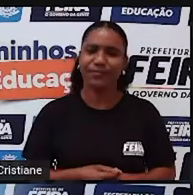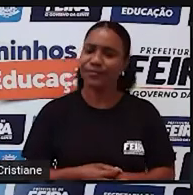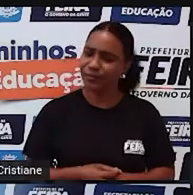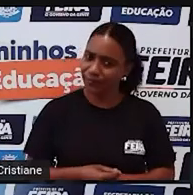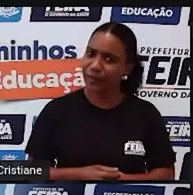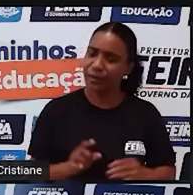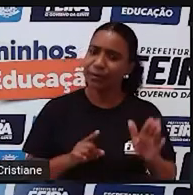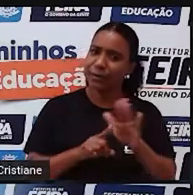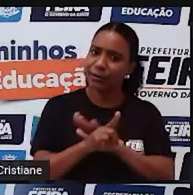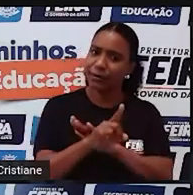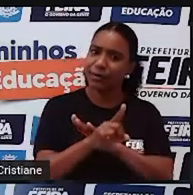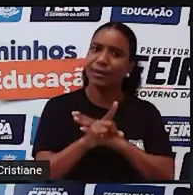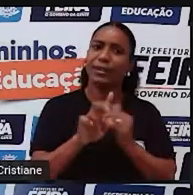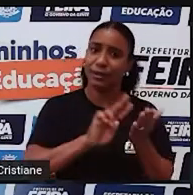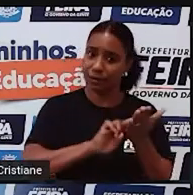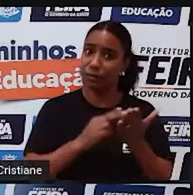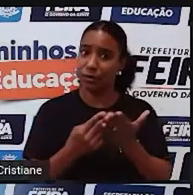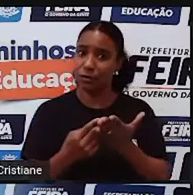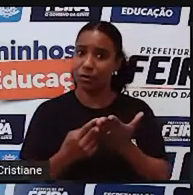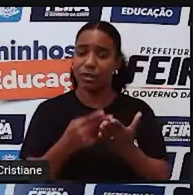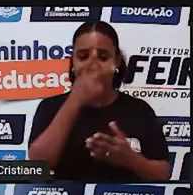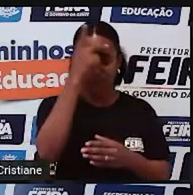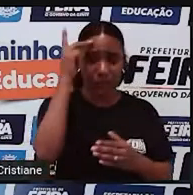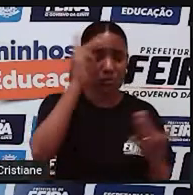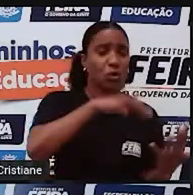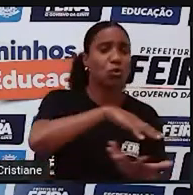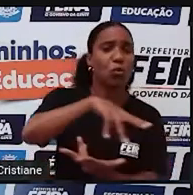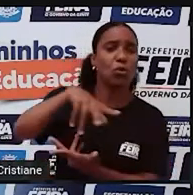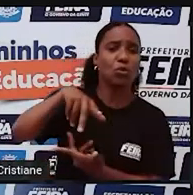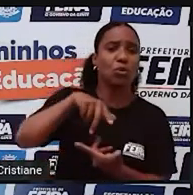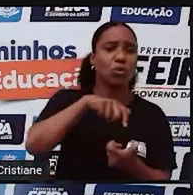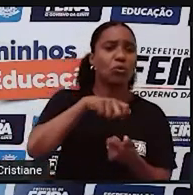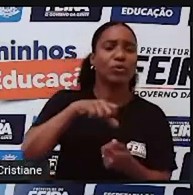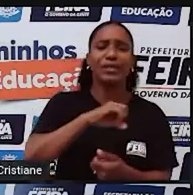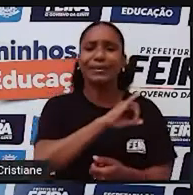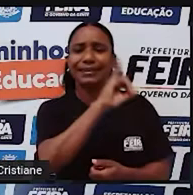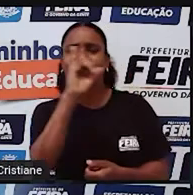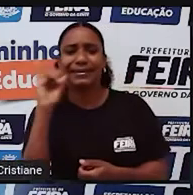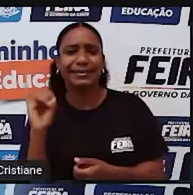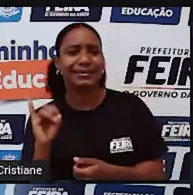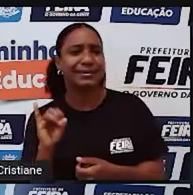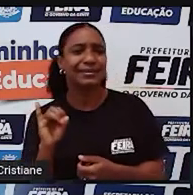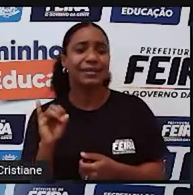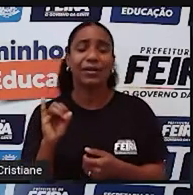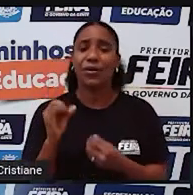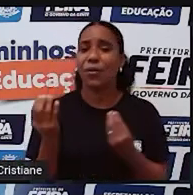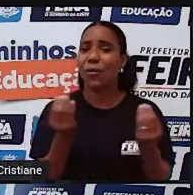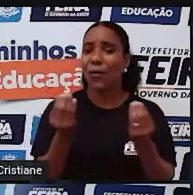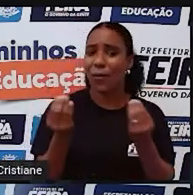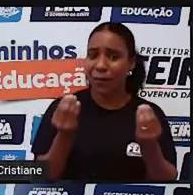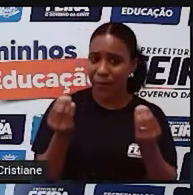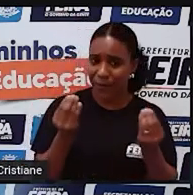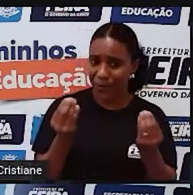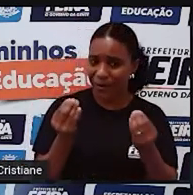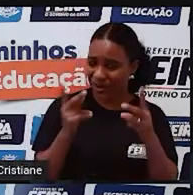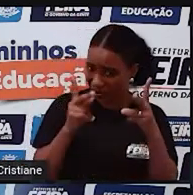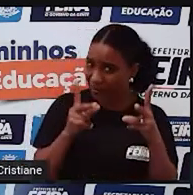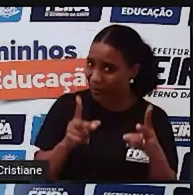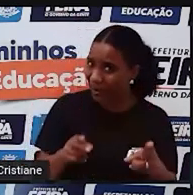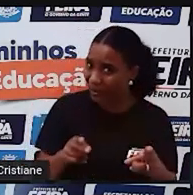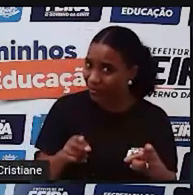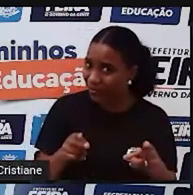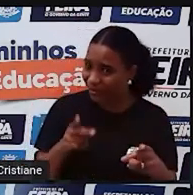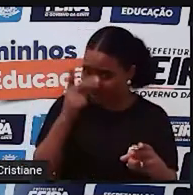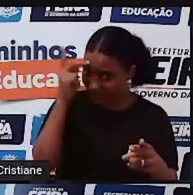pessoas se cumprimentam ao redor do mundo? Será, gente, que as pessoas se cumprimentam da